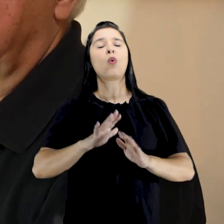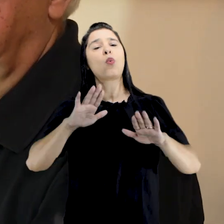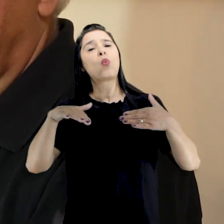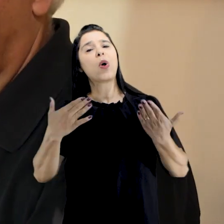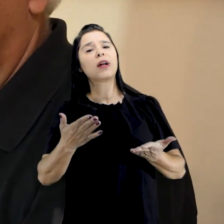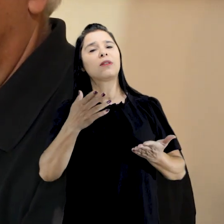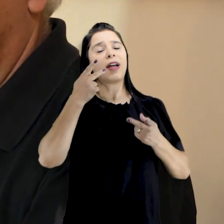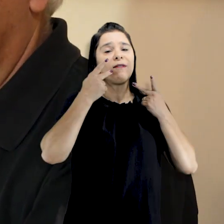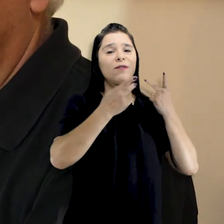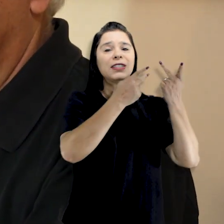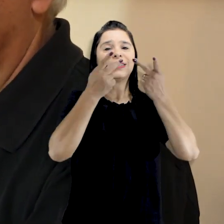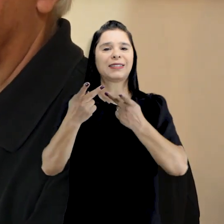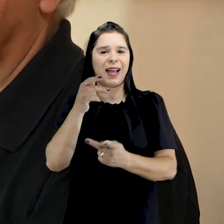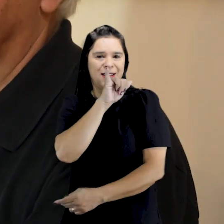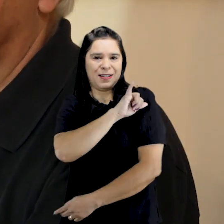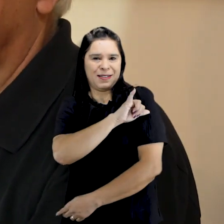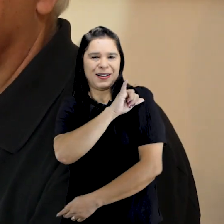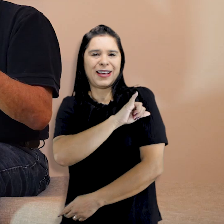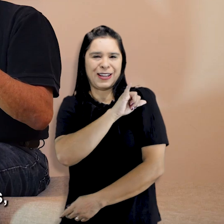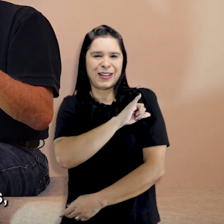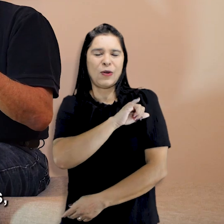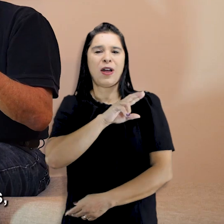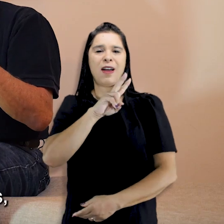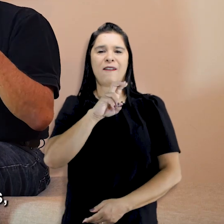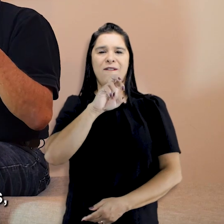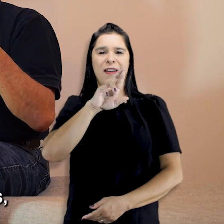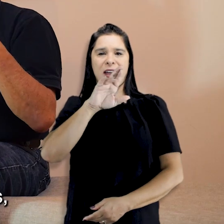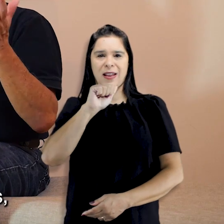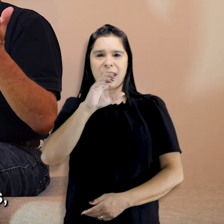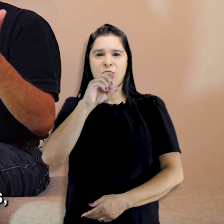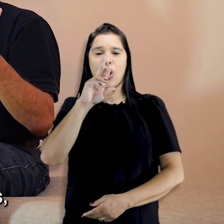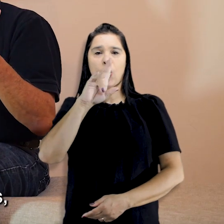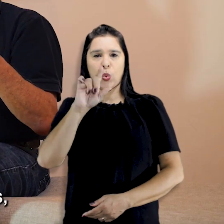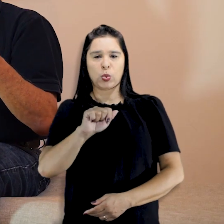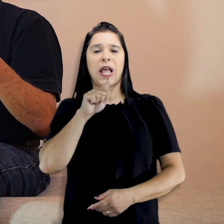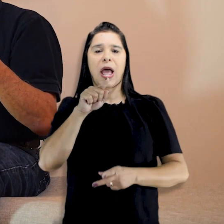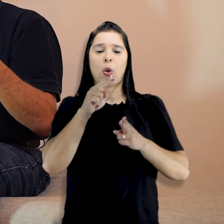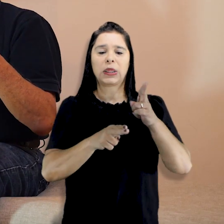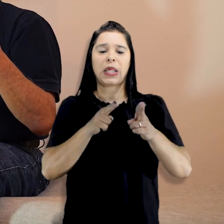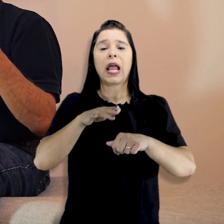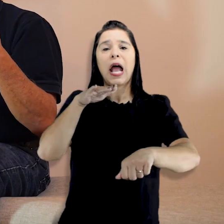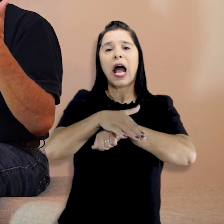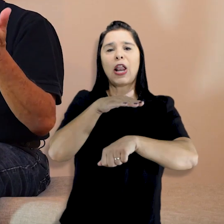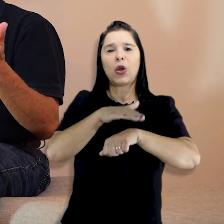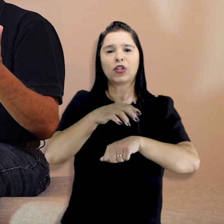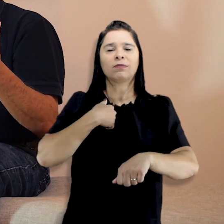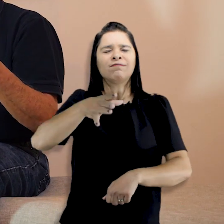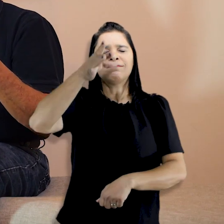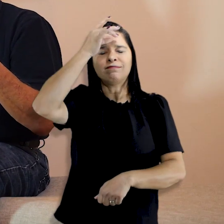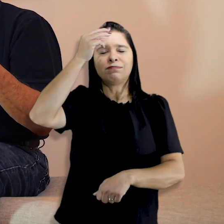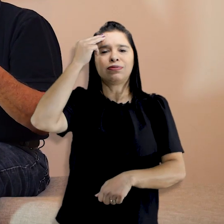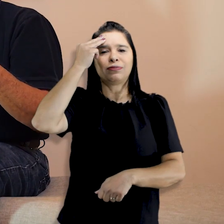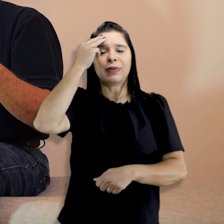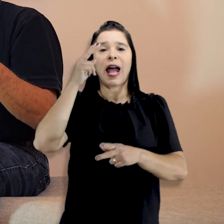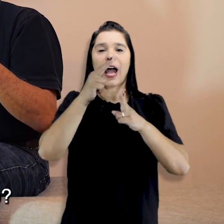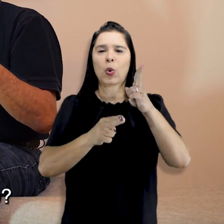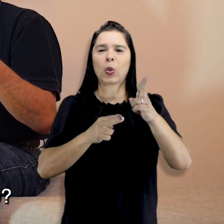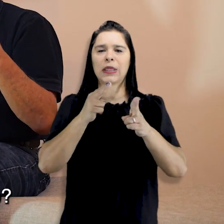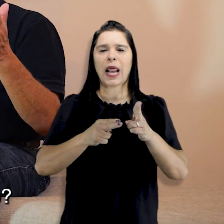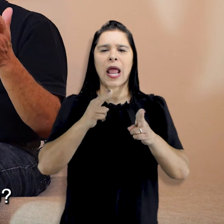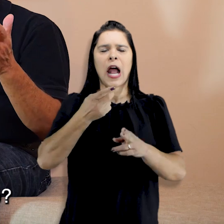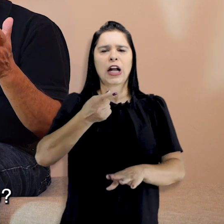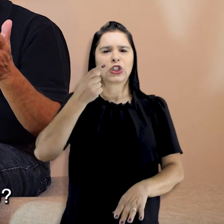íamos de trem, chamava Vera Cruz, era um trem noturno. E esse trem me deixou recordações, porque era um trem, para mim, já era mais antigo, né?